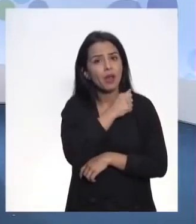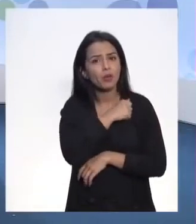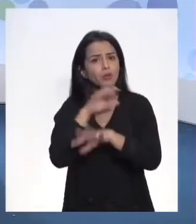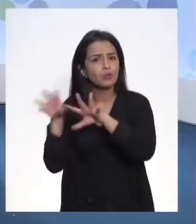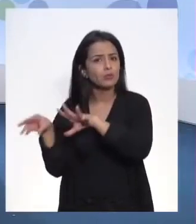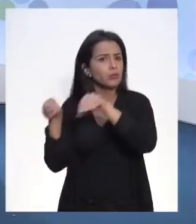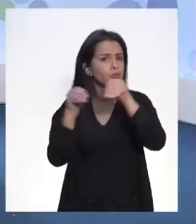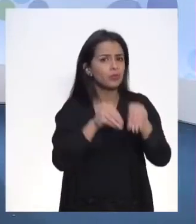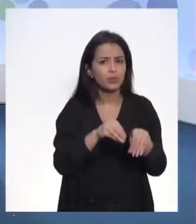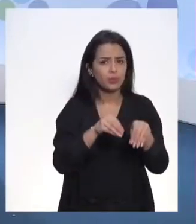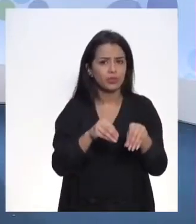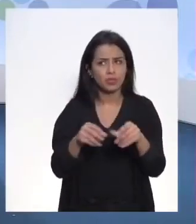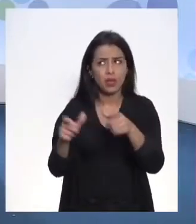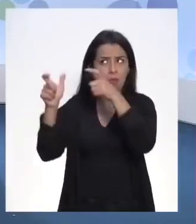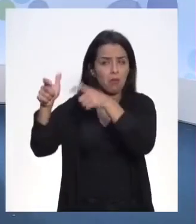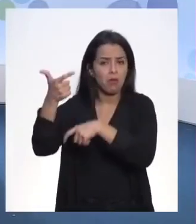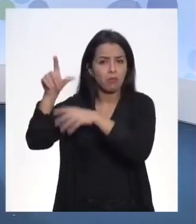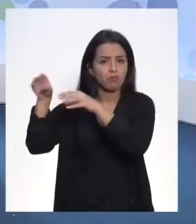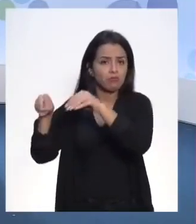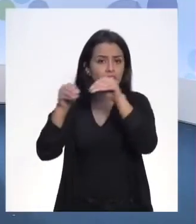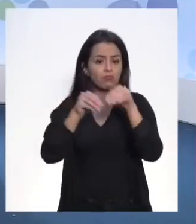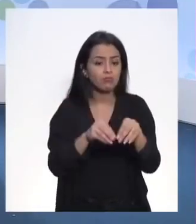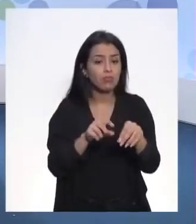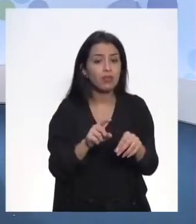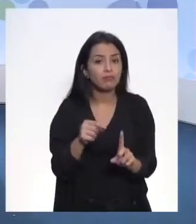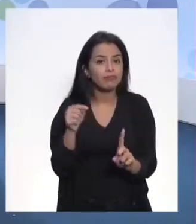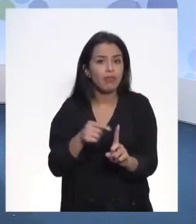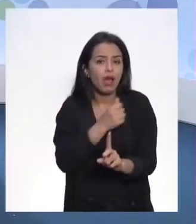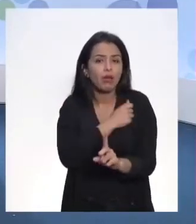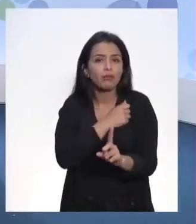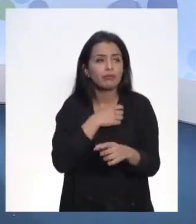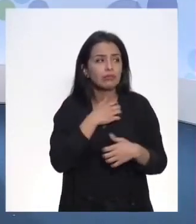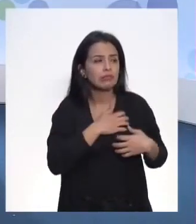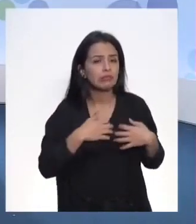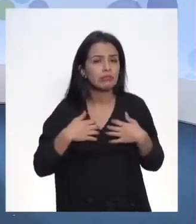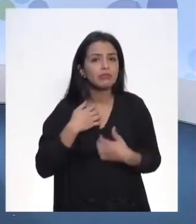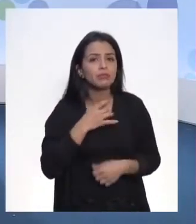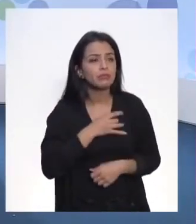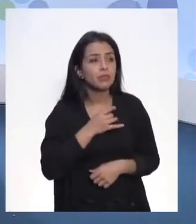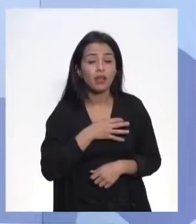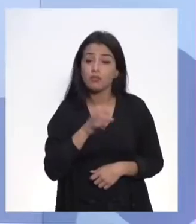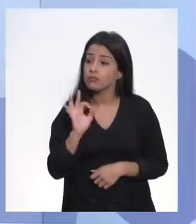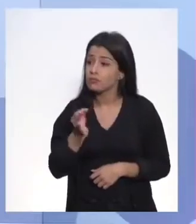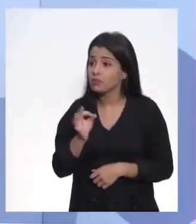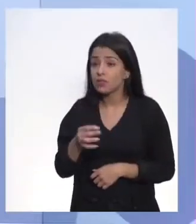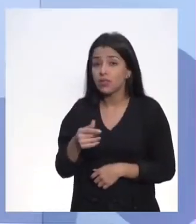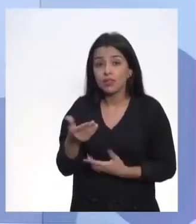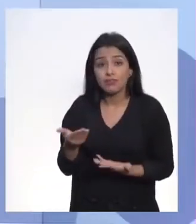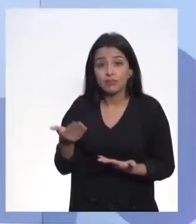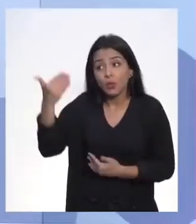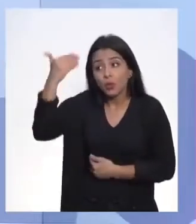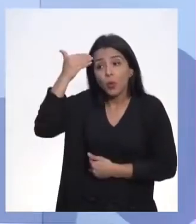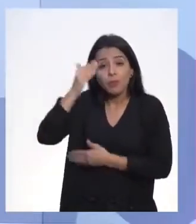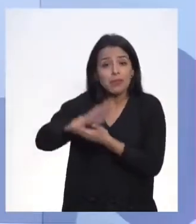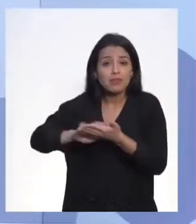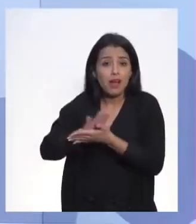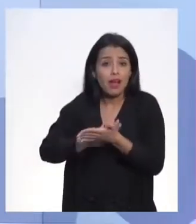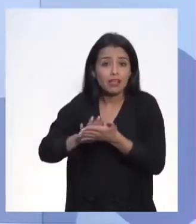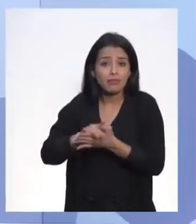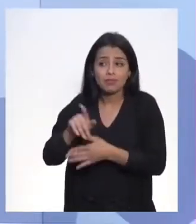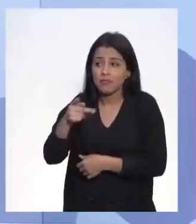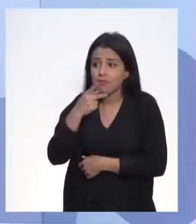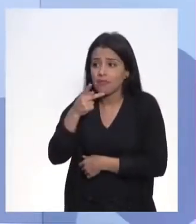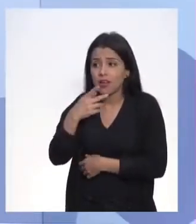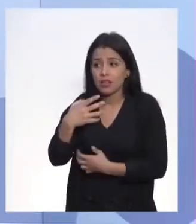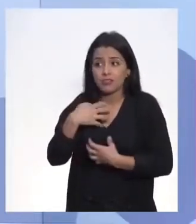outra região, e aí eles ficam com medo. Sim, e porque é uma coisa que você não tem culpa de falar daquele jeito, né?